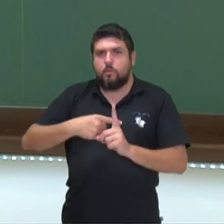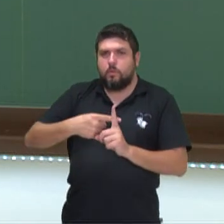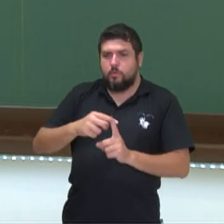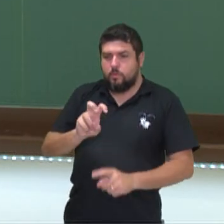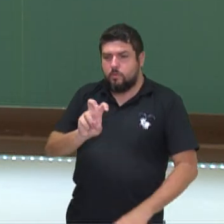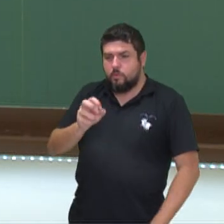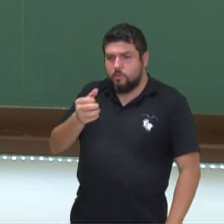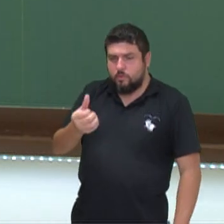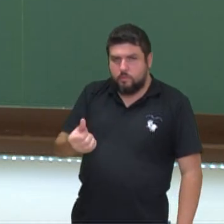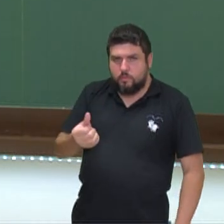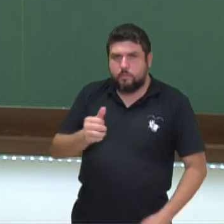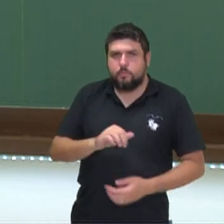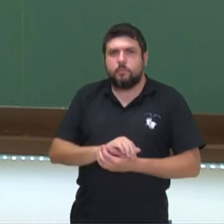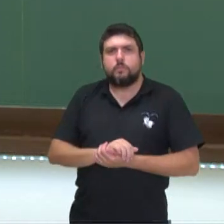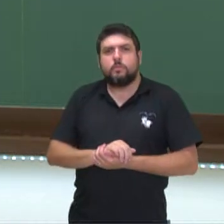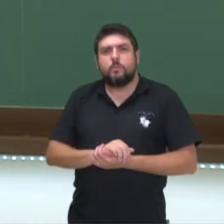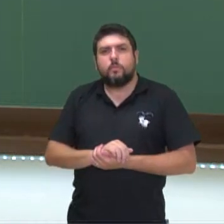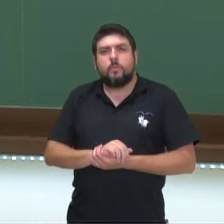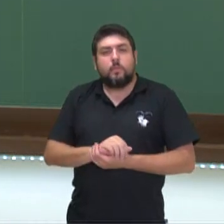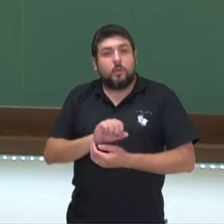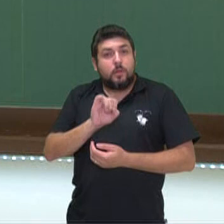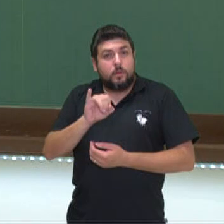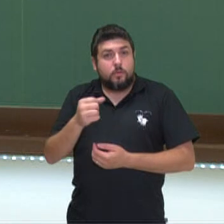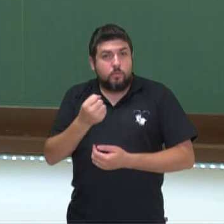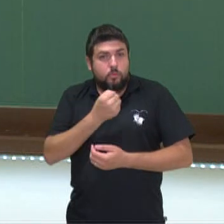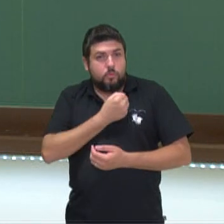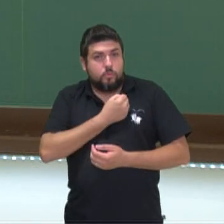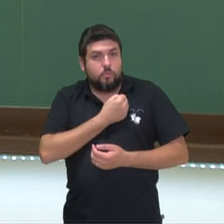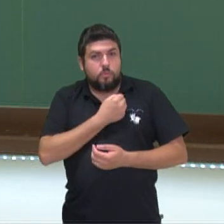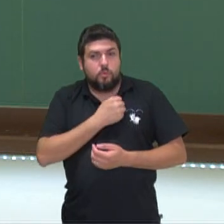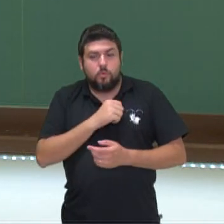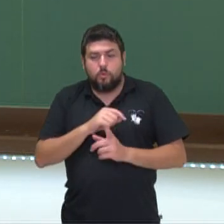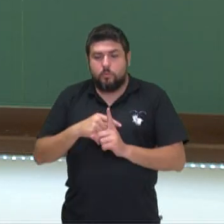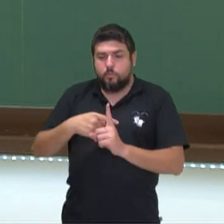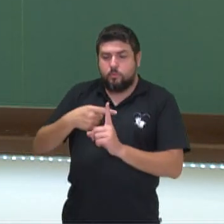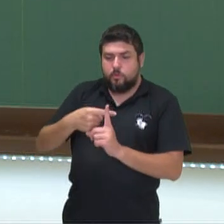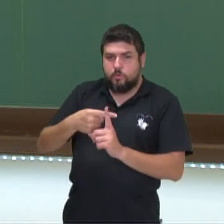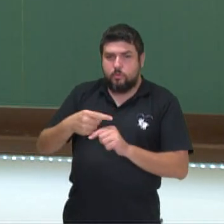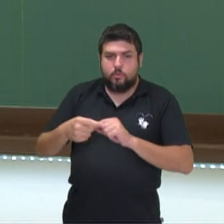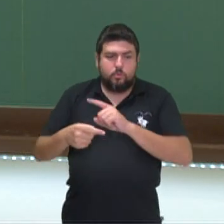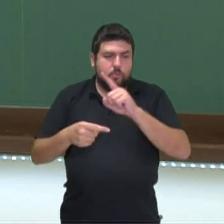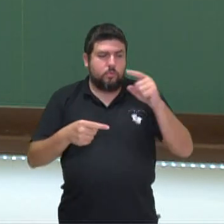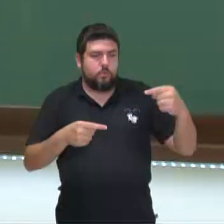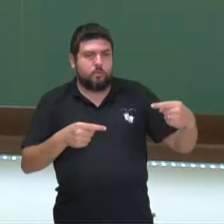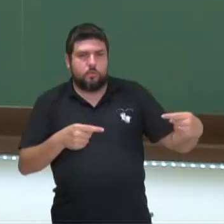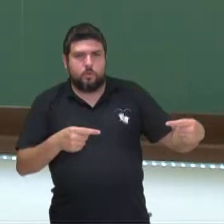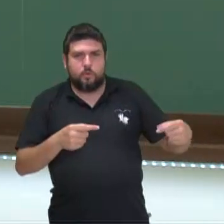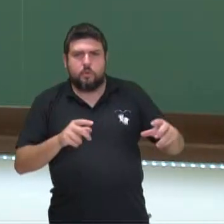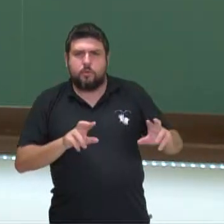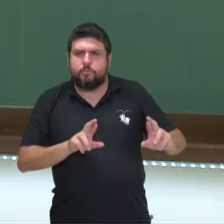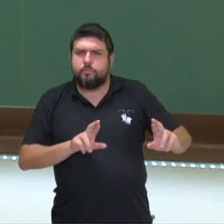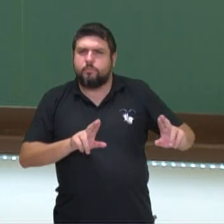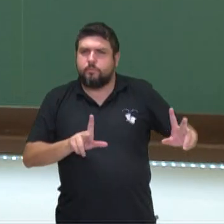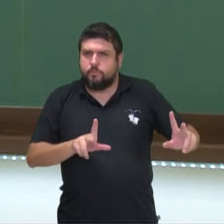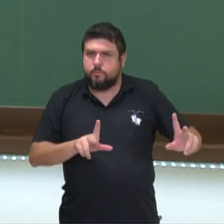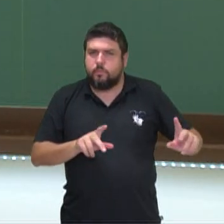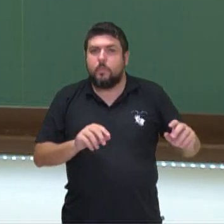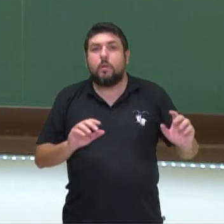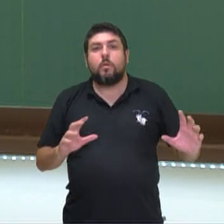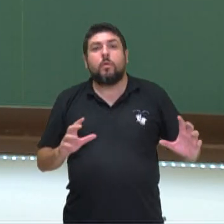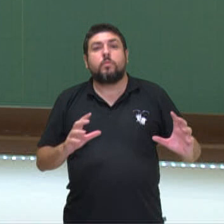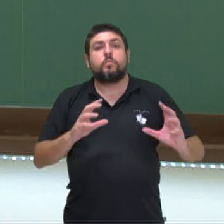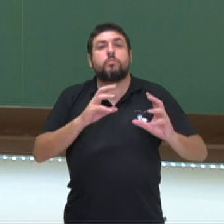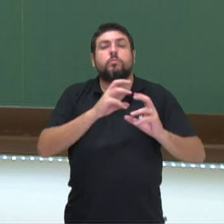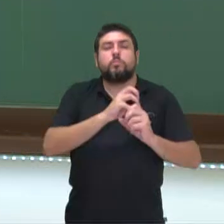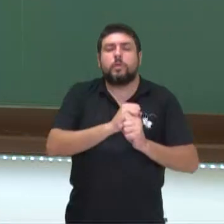56. Quando eu tenho um número positivo e um número negativo, e eu estou somando esses dois